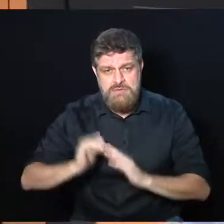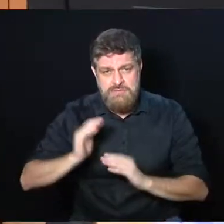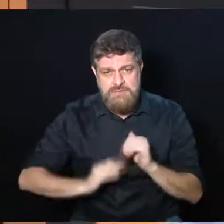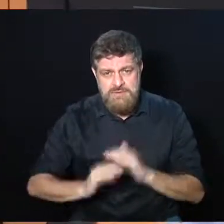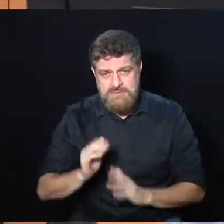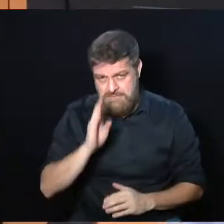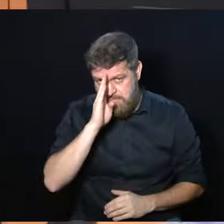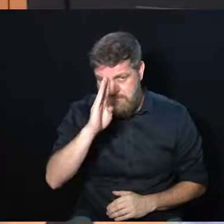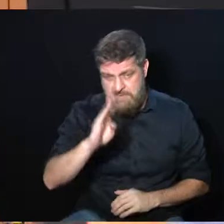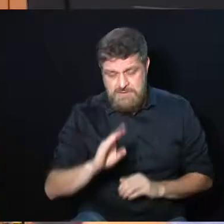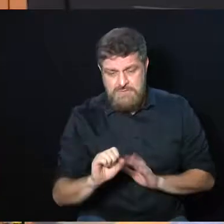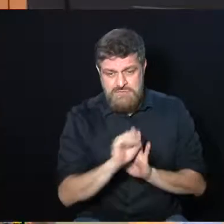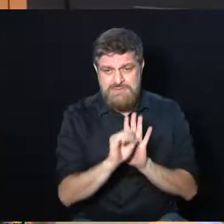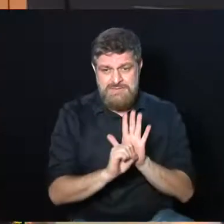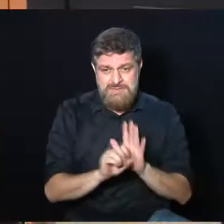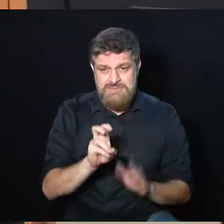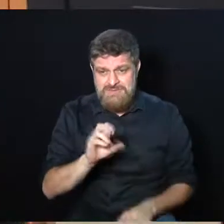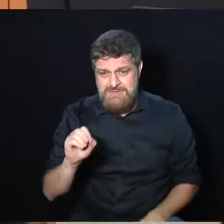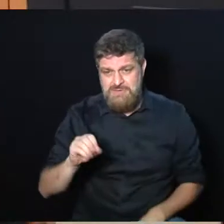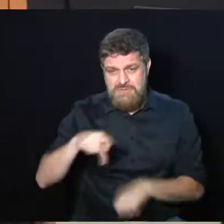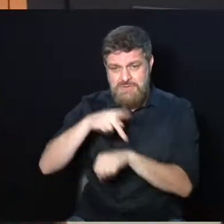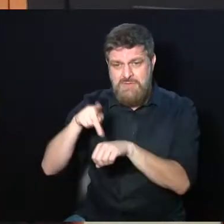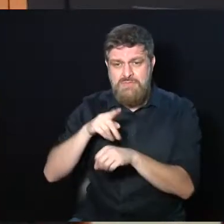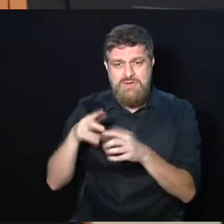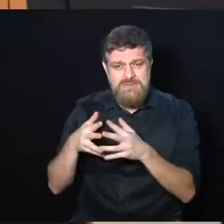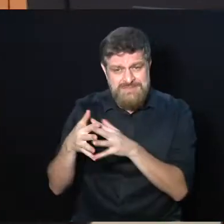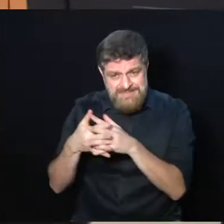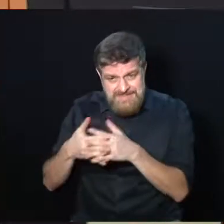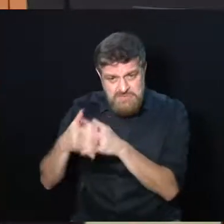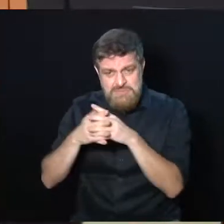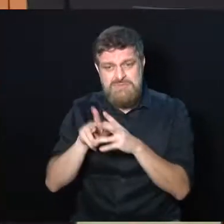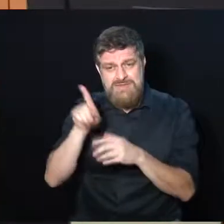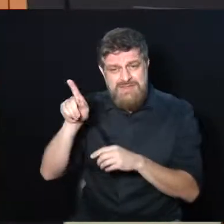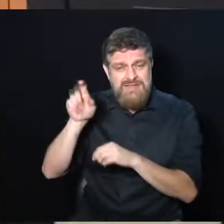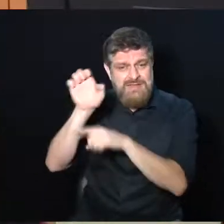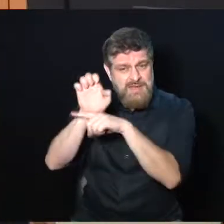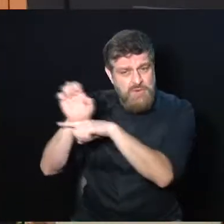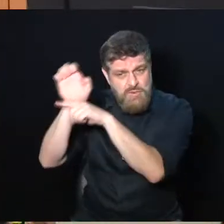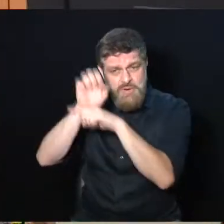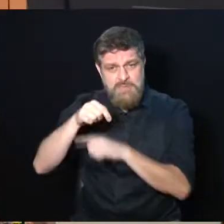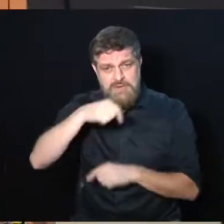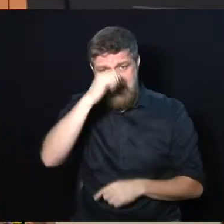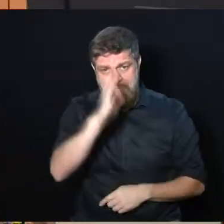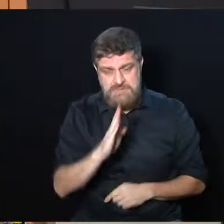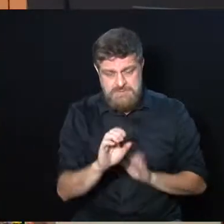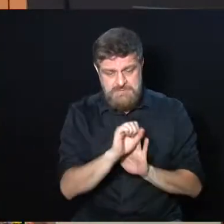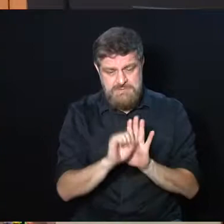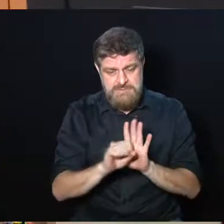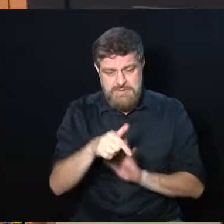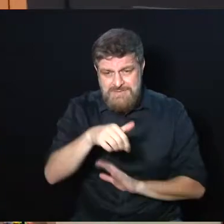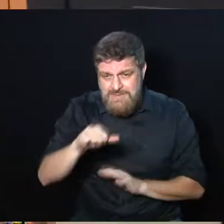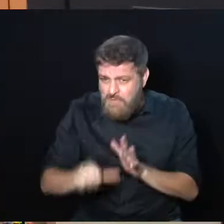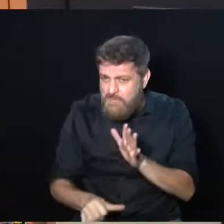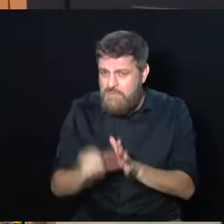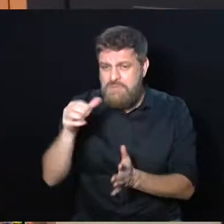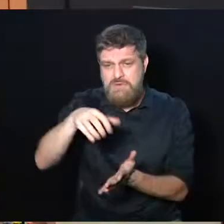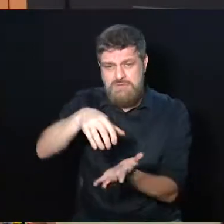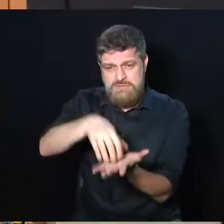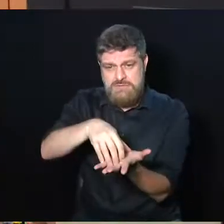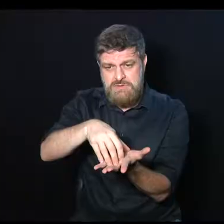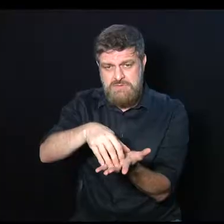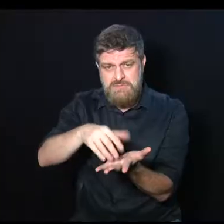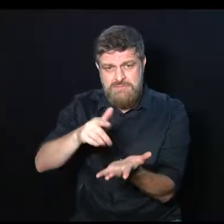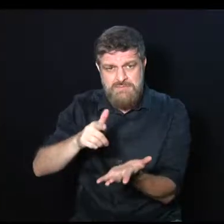principalmente na década de 50, nos Estados Unidos e na Europa. No Brasil, na década de 70, surgiram os primeiros centros, que foram o